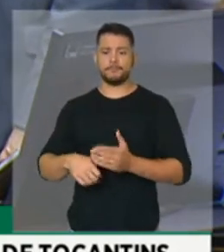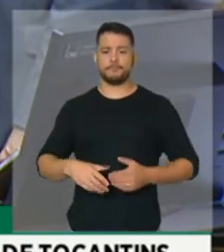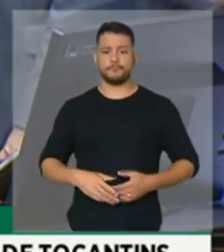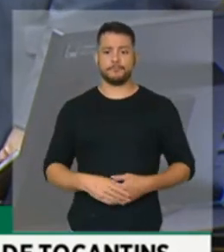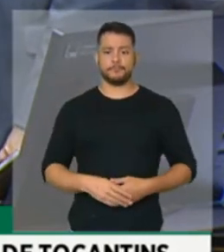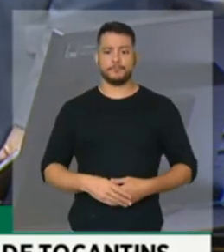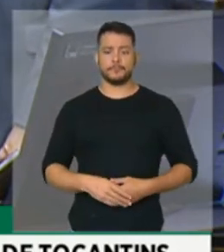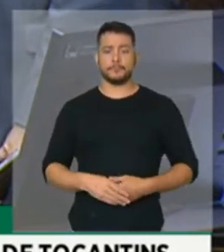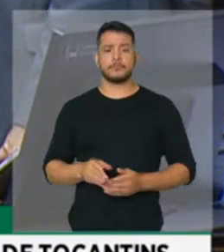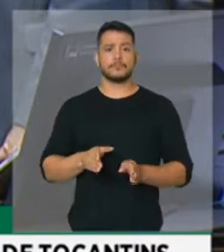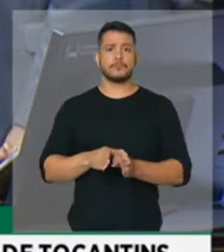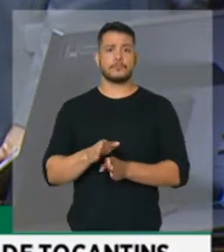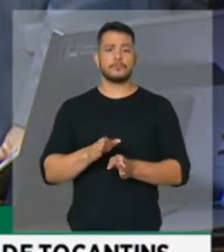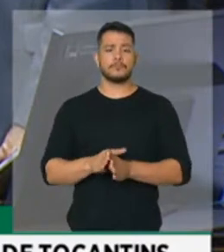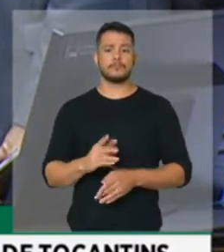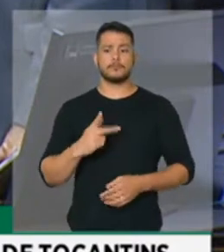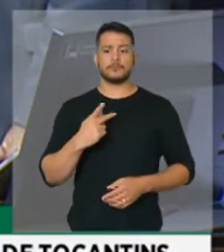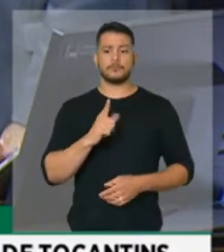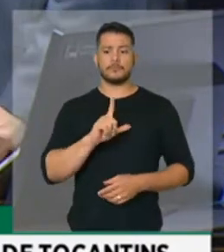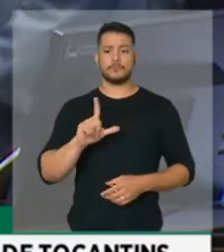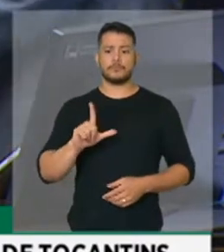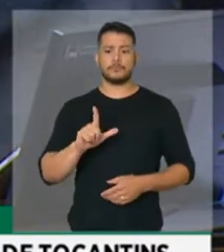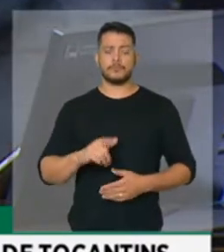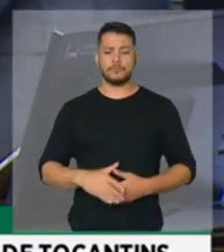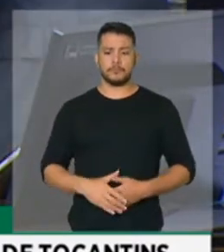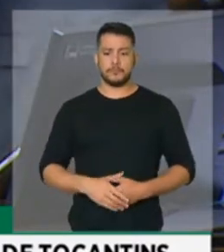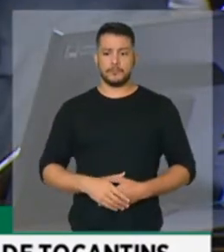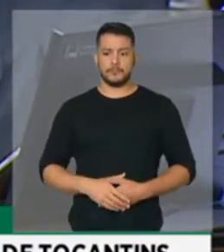votação, como orienta o PL, deputado Marcelo Ramos.